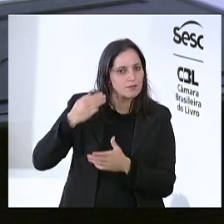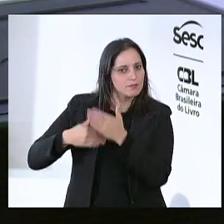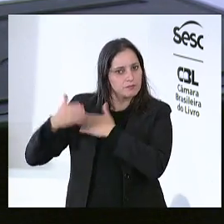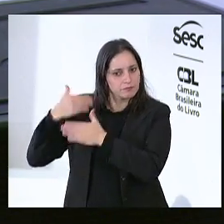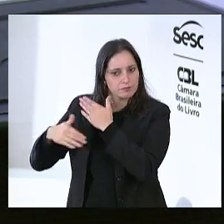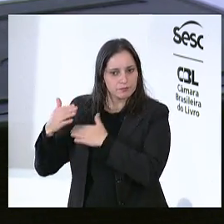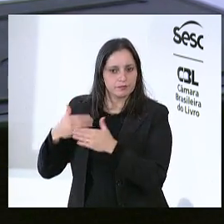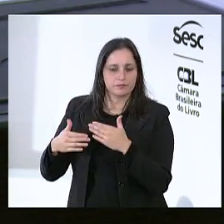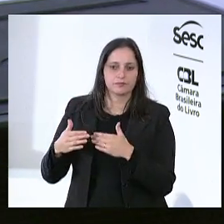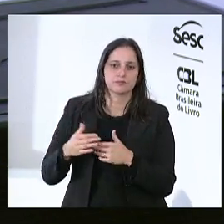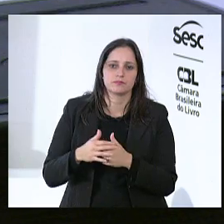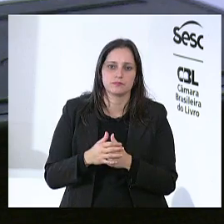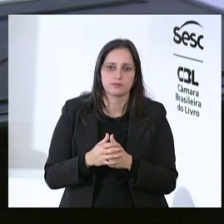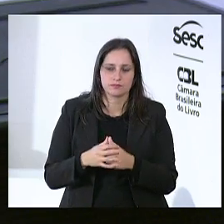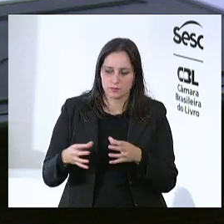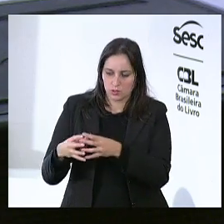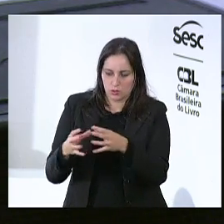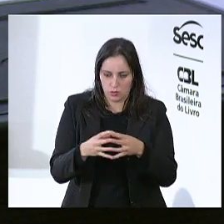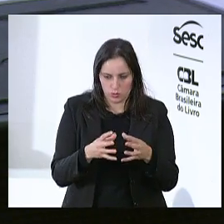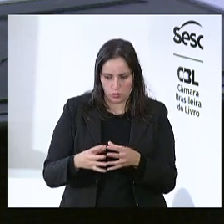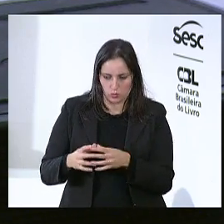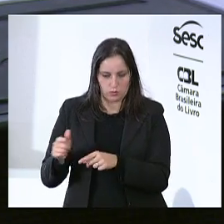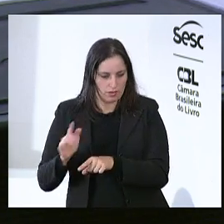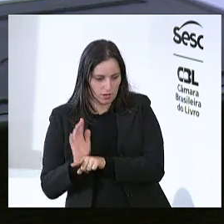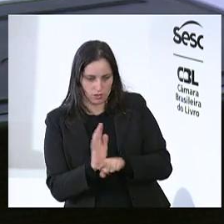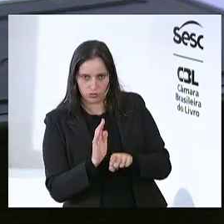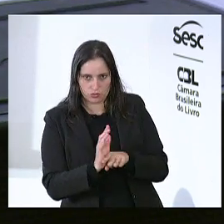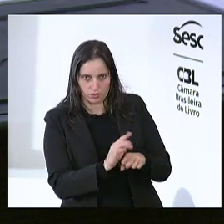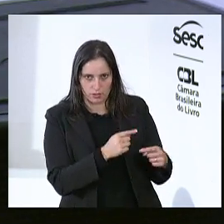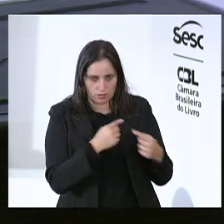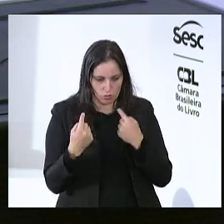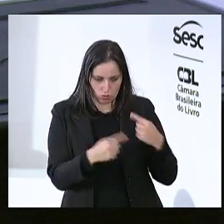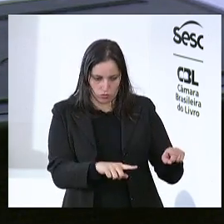sobretudo os grupos liberais que ajudaram o golpe, né,